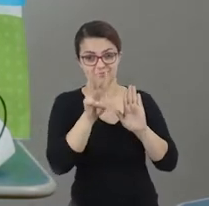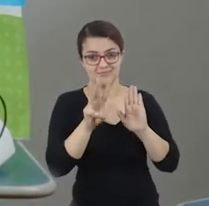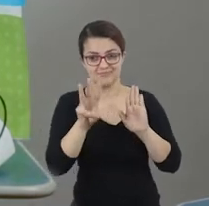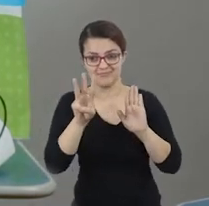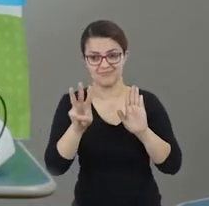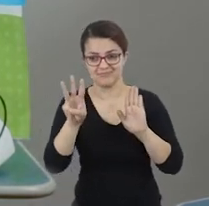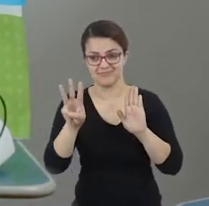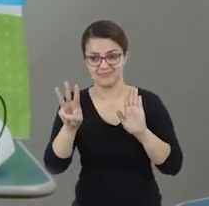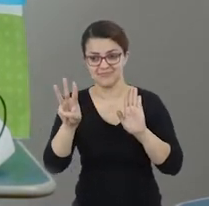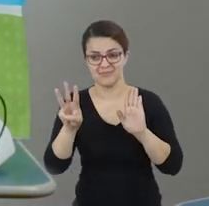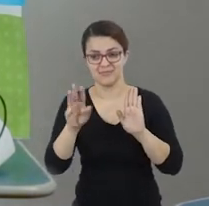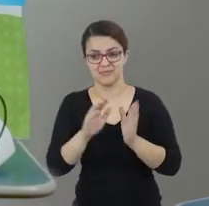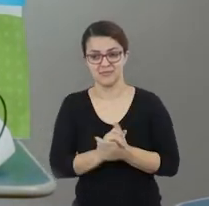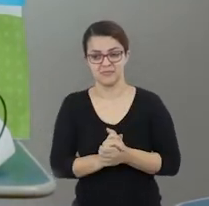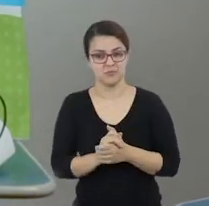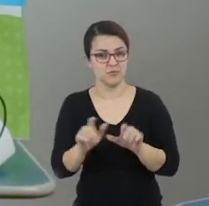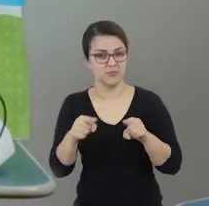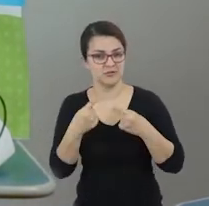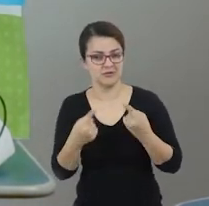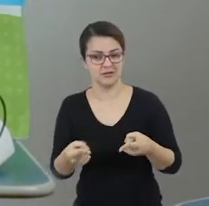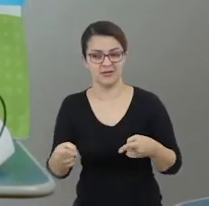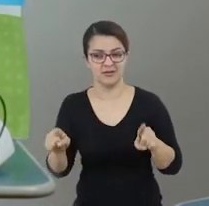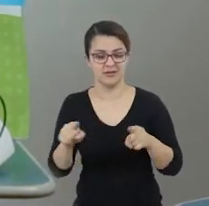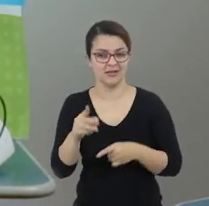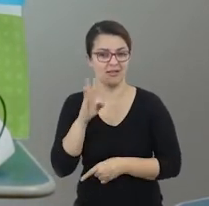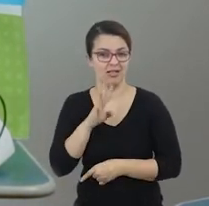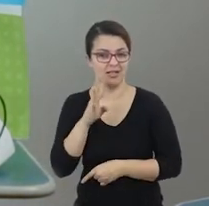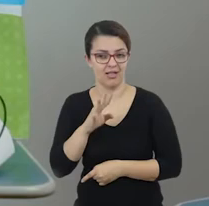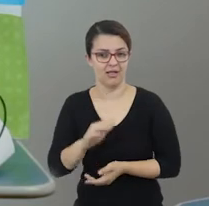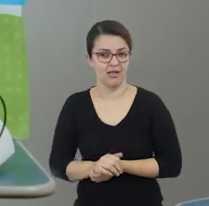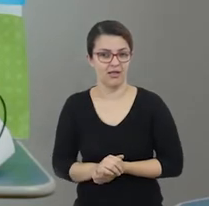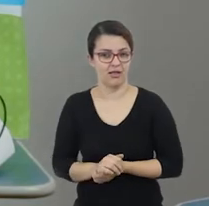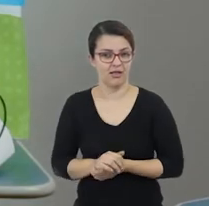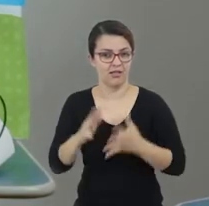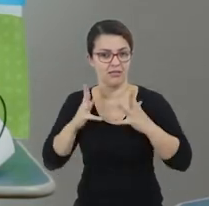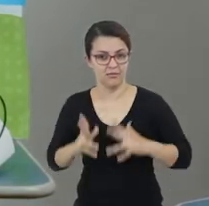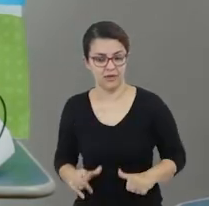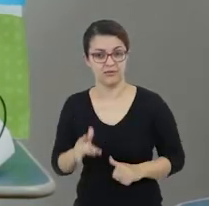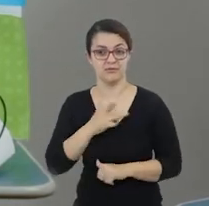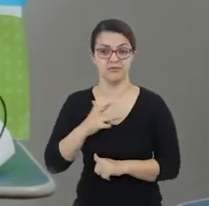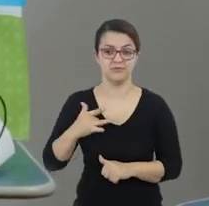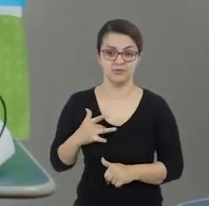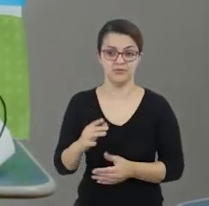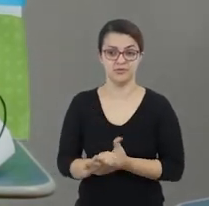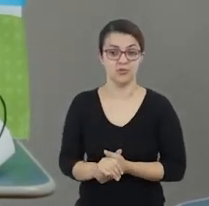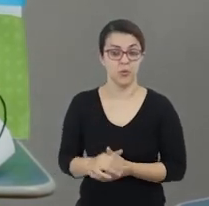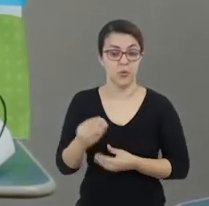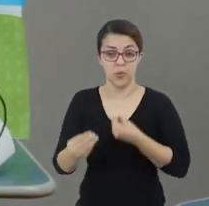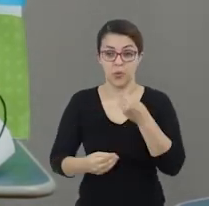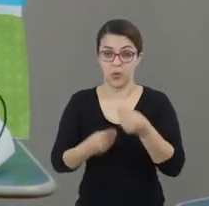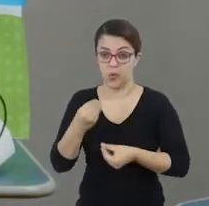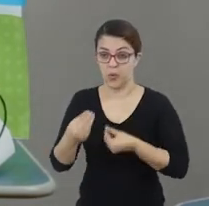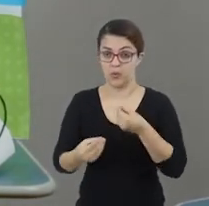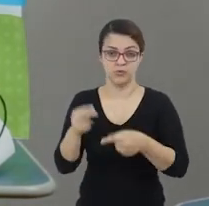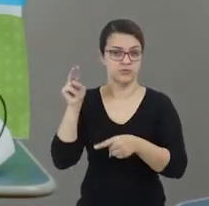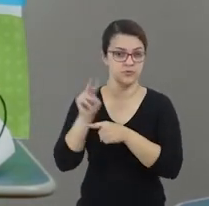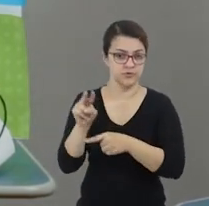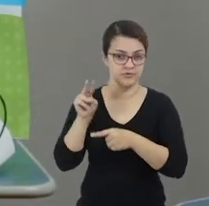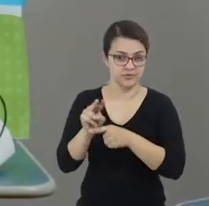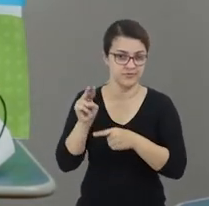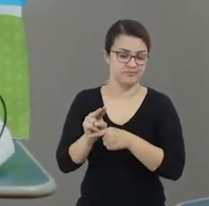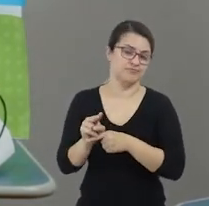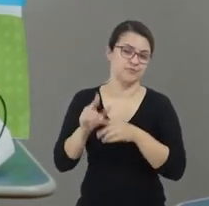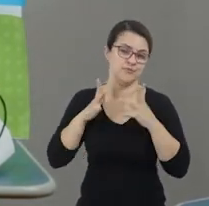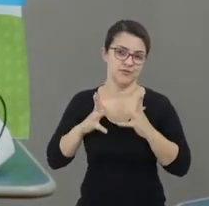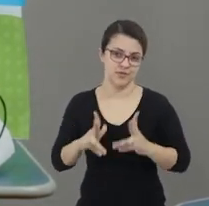tá sugerido lá de uma musiquinha bem legal, Higiene é Saúde. E como a gente vai tratar muito esse tema de